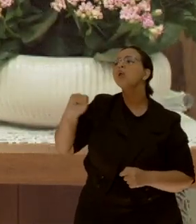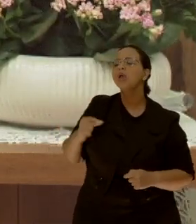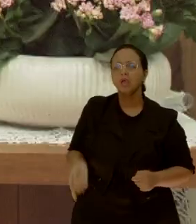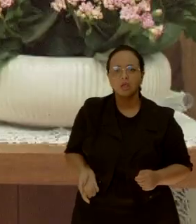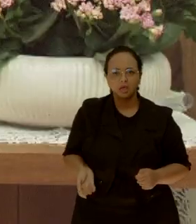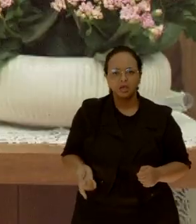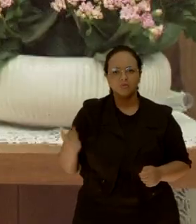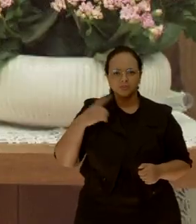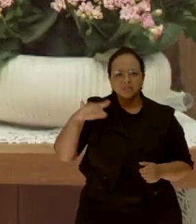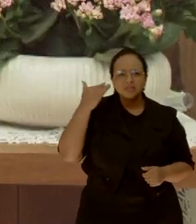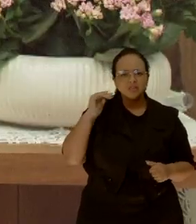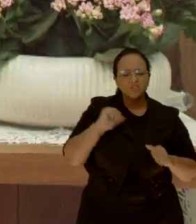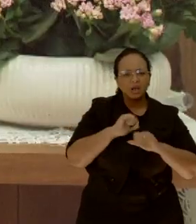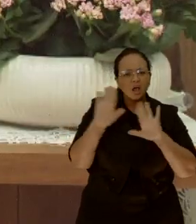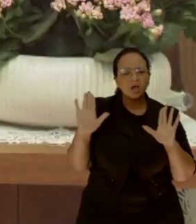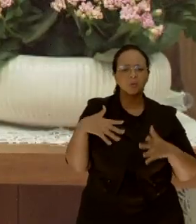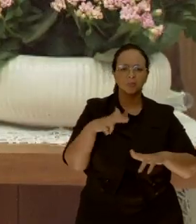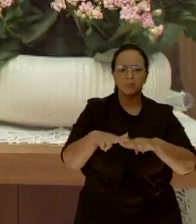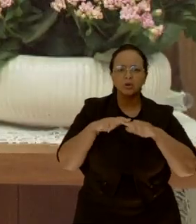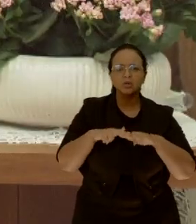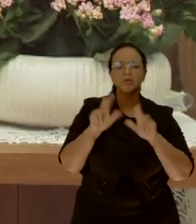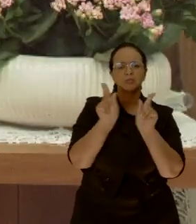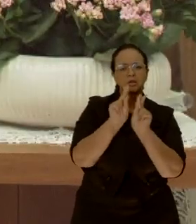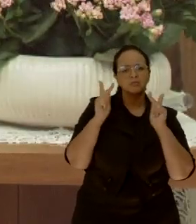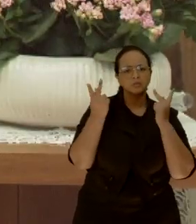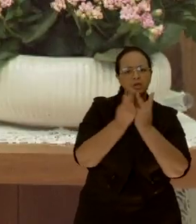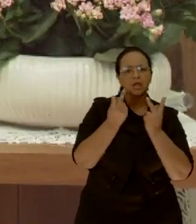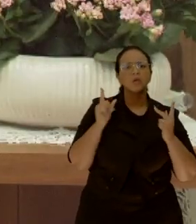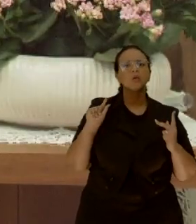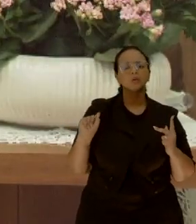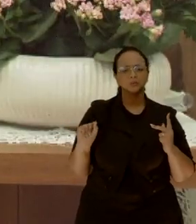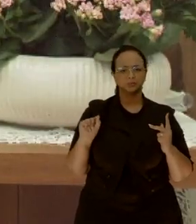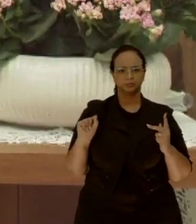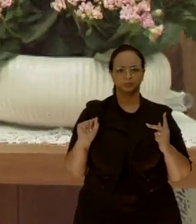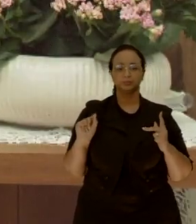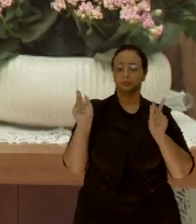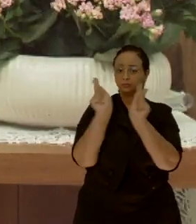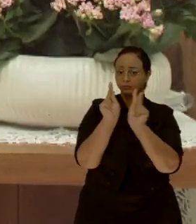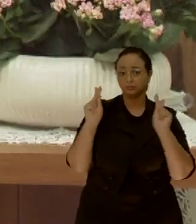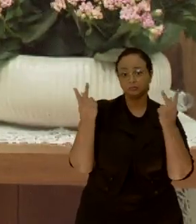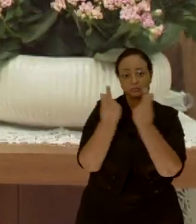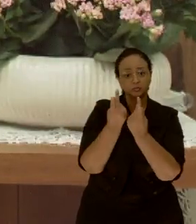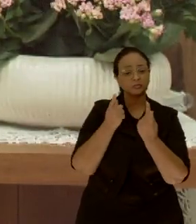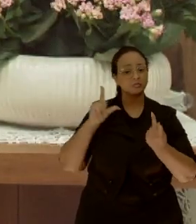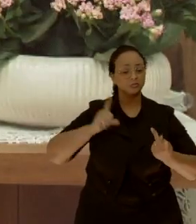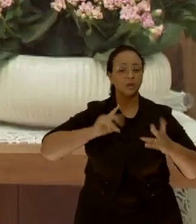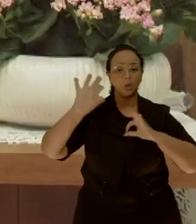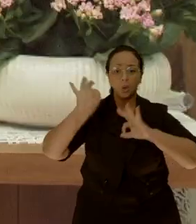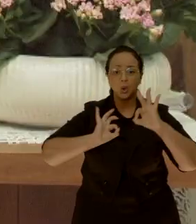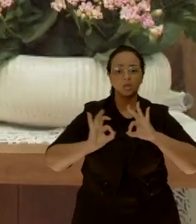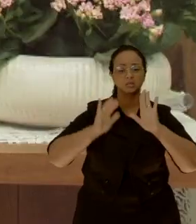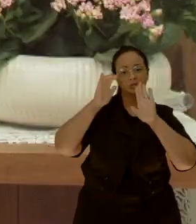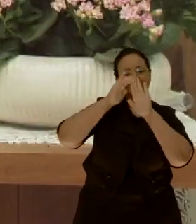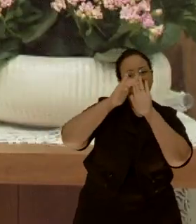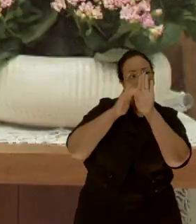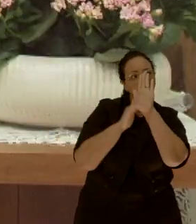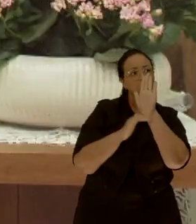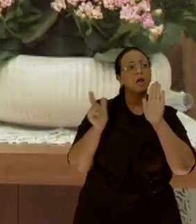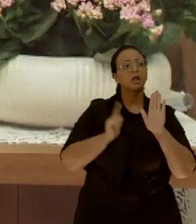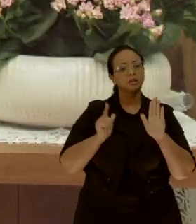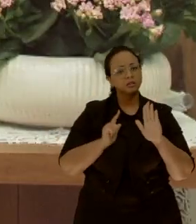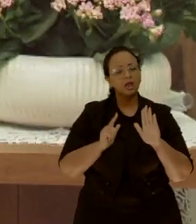não estão entendendo? Então, o presbitério diz assim, o presbitério tem um organograma geral, ele